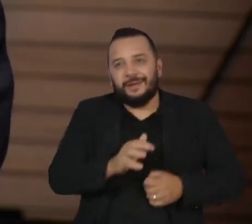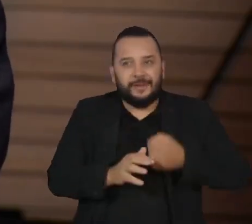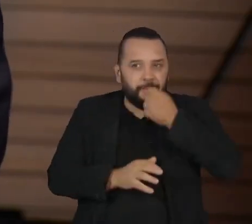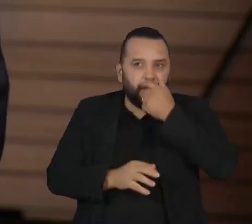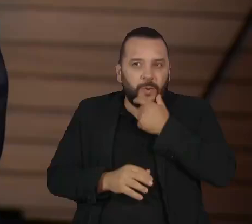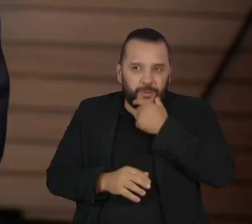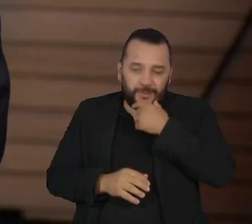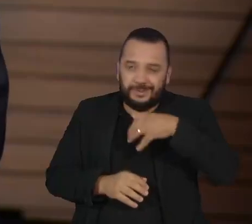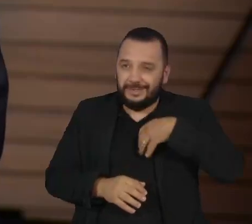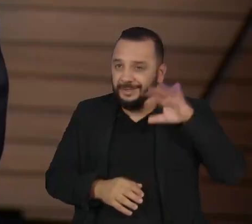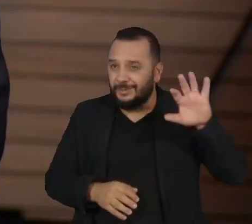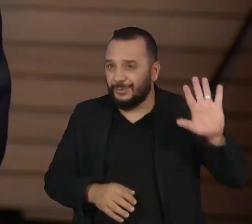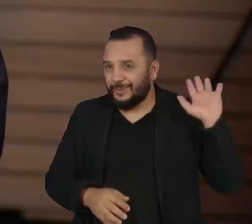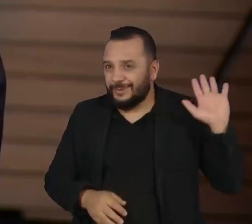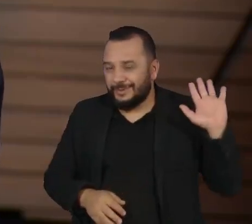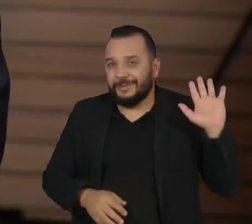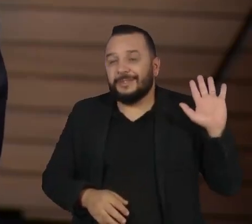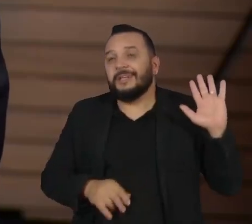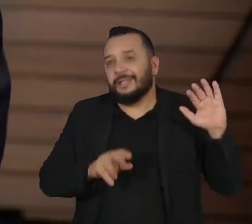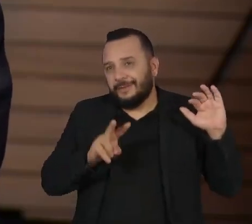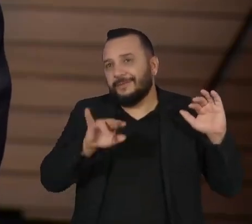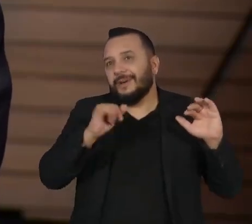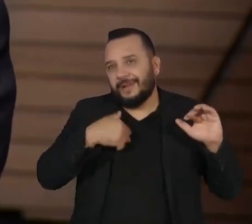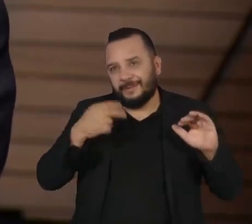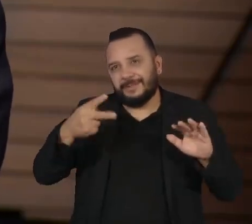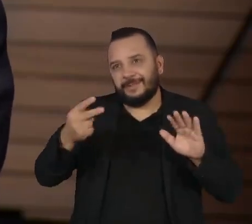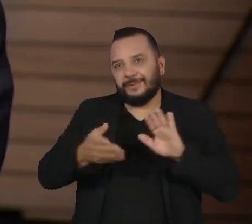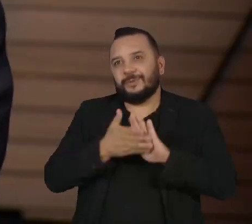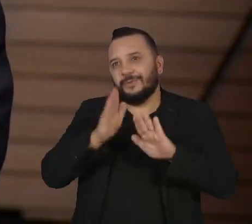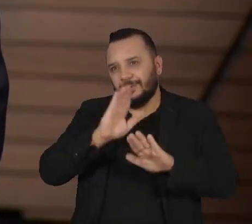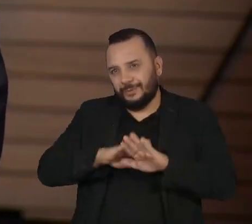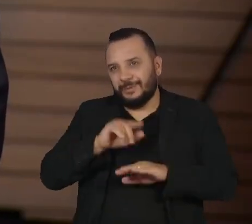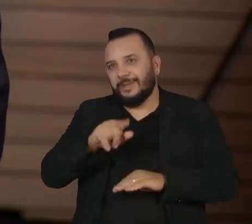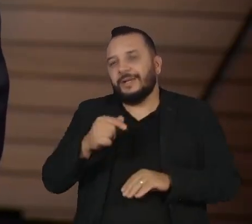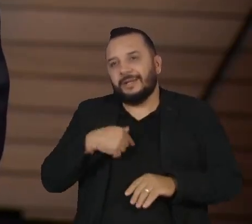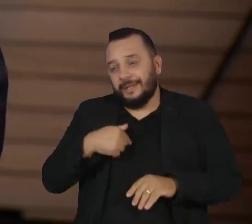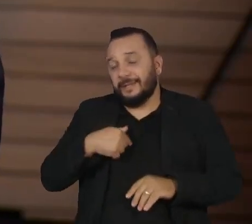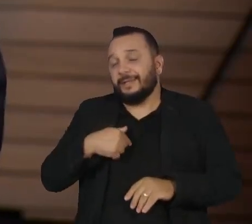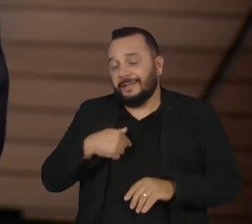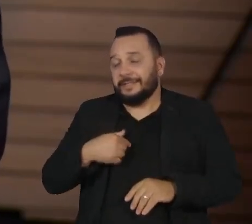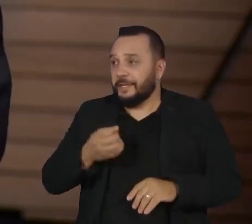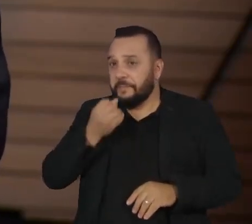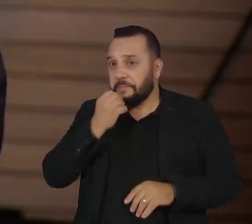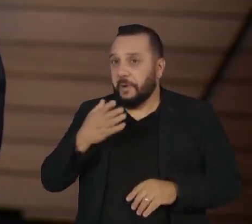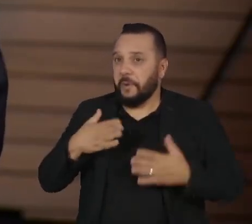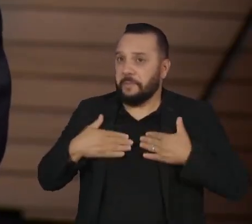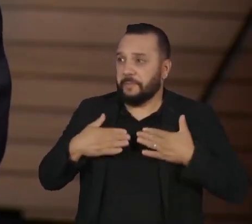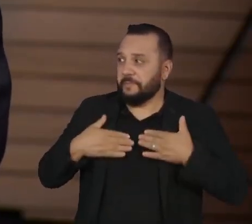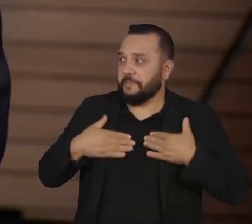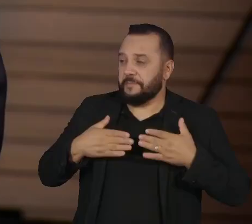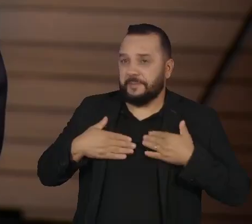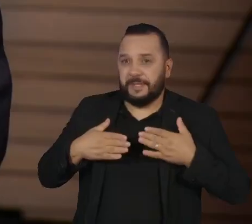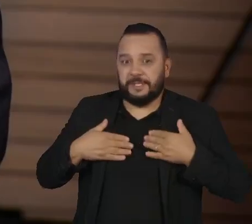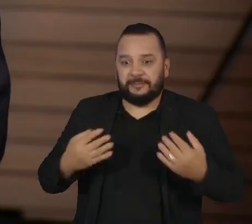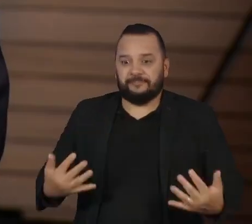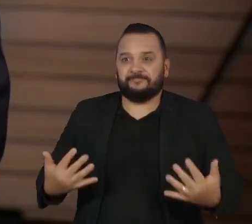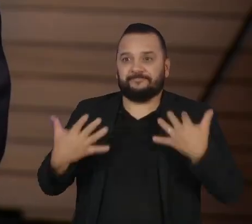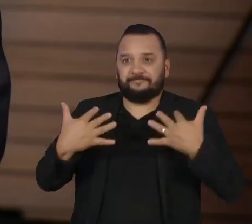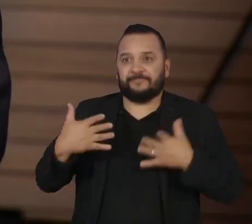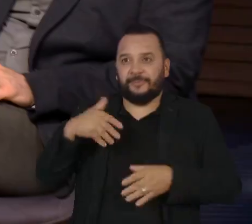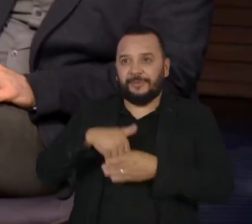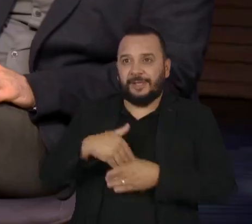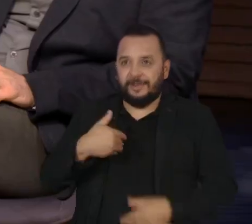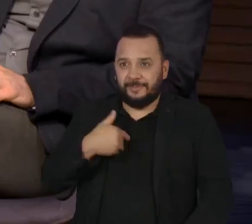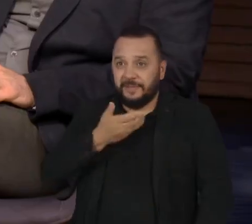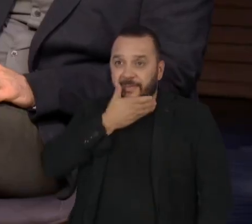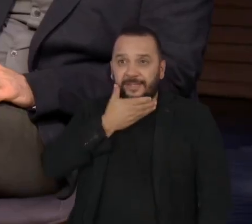por isso mesmo. E ele vai para o segundo turno até muitas vezes se beneficiando exatamente desse tipo de atitude. A questão é, ao mesmo tempo, eu tenho muita dúvida